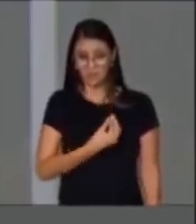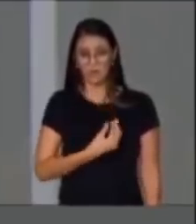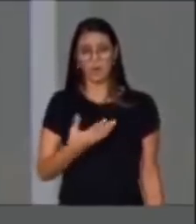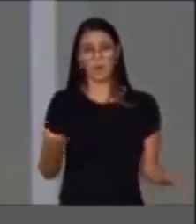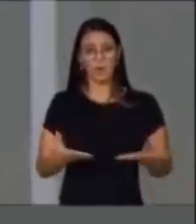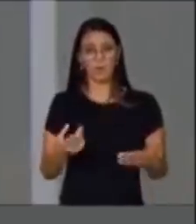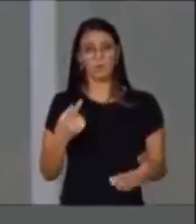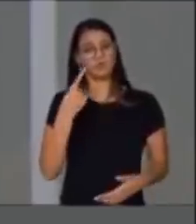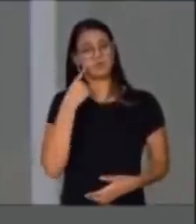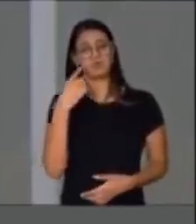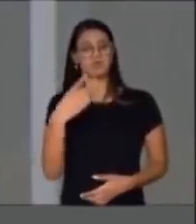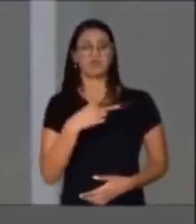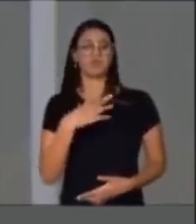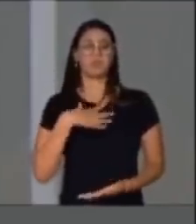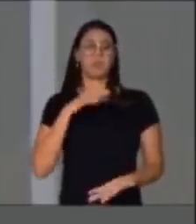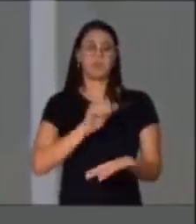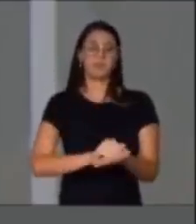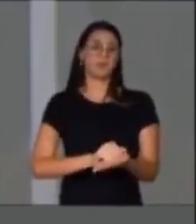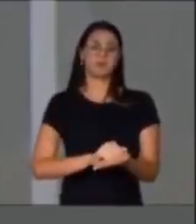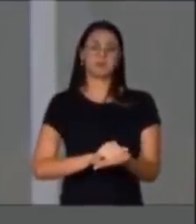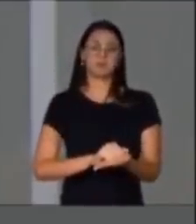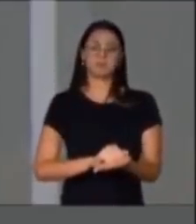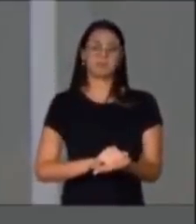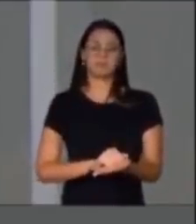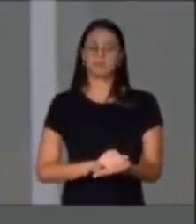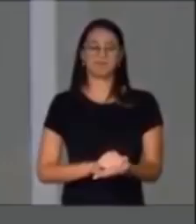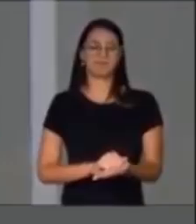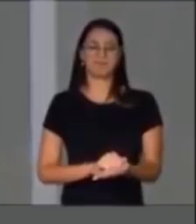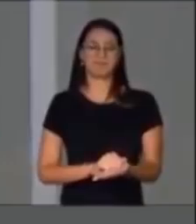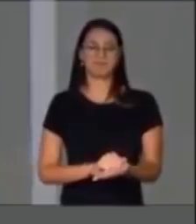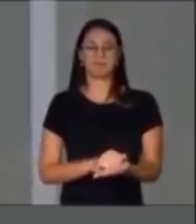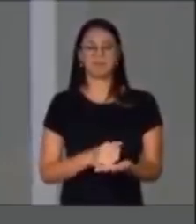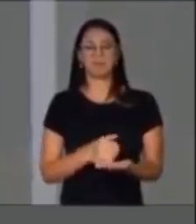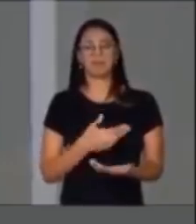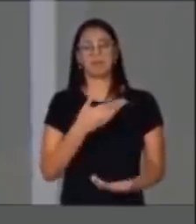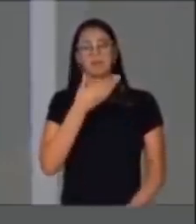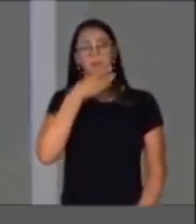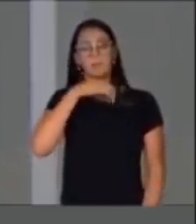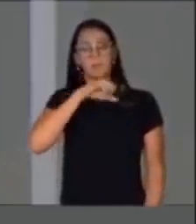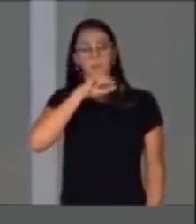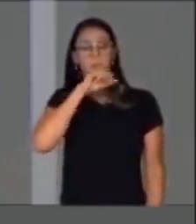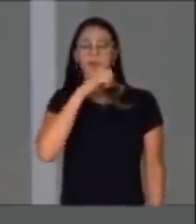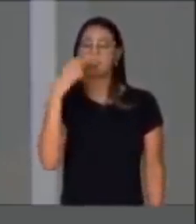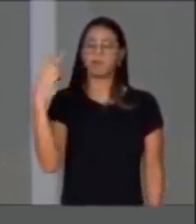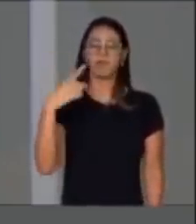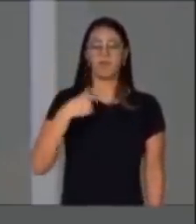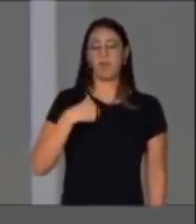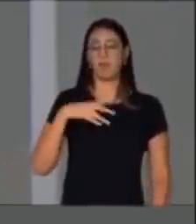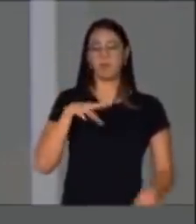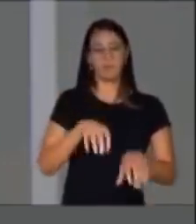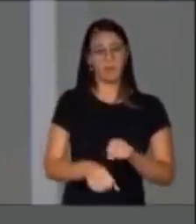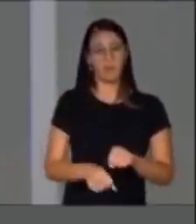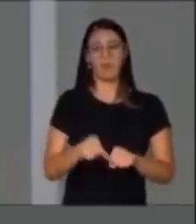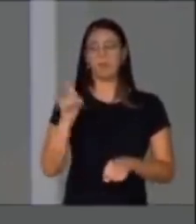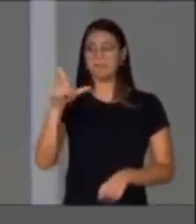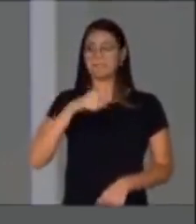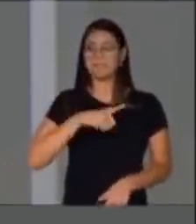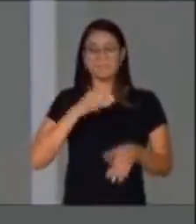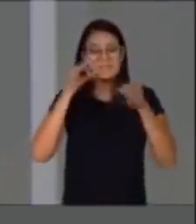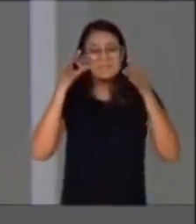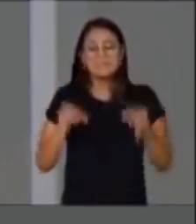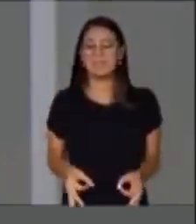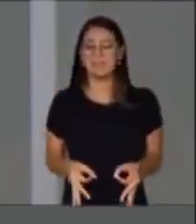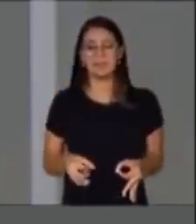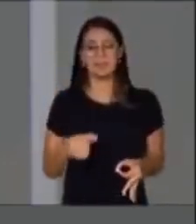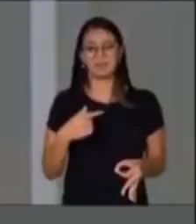aqui para ver a minha posse, ele não vai estar aqui para me ver eu me formar, mas ele pode ter certeza que eu vou